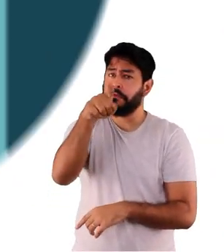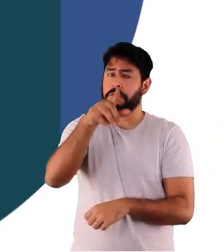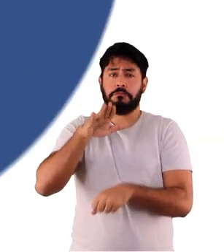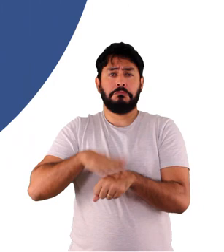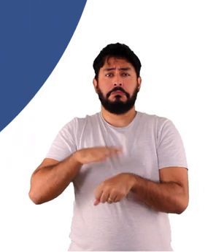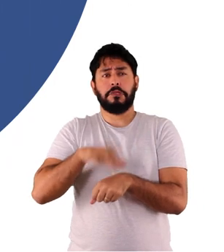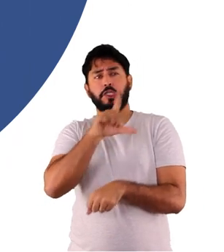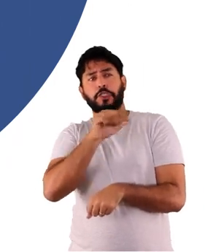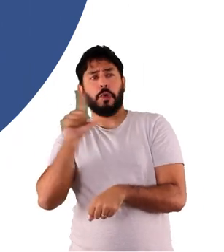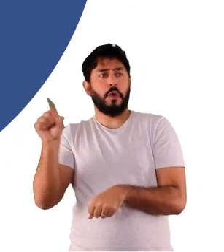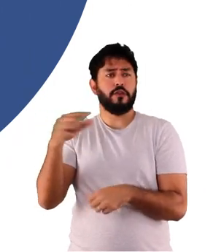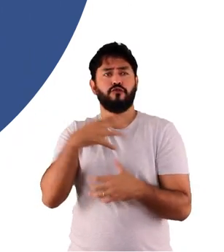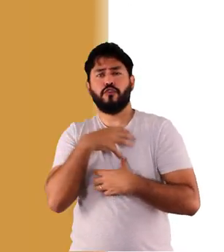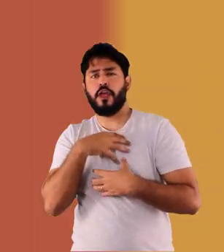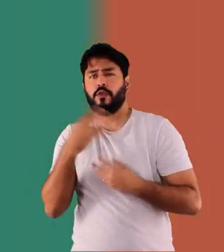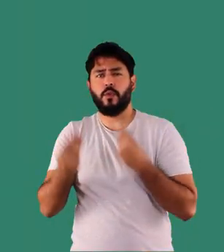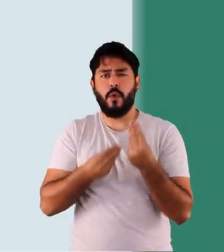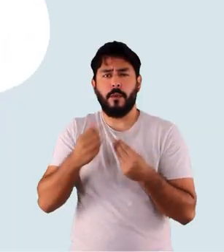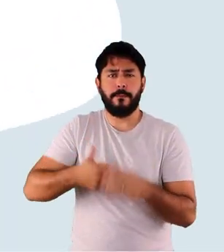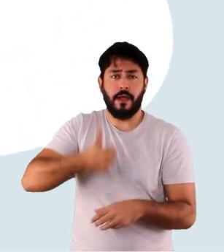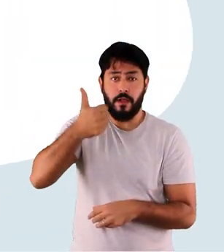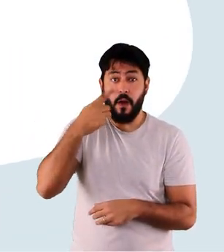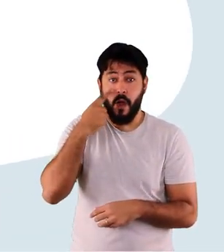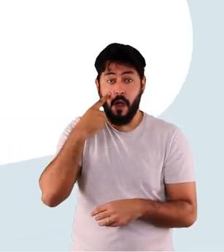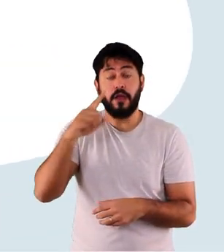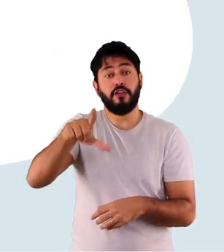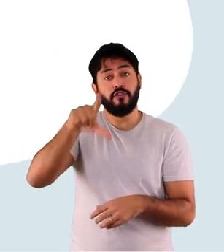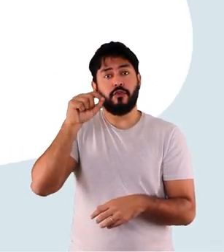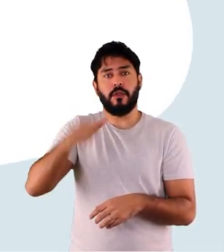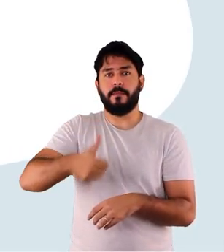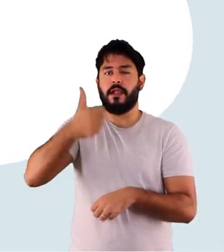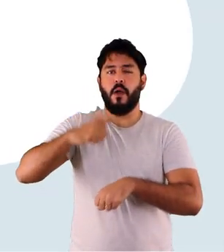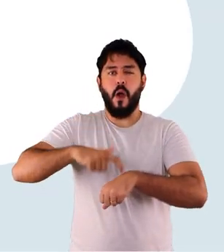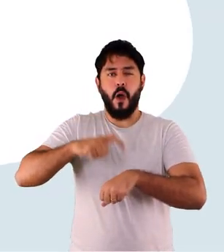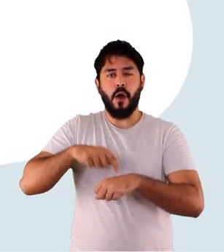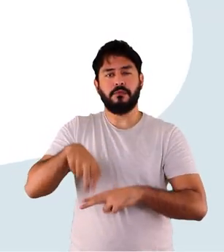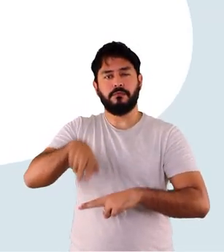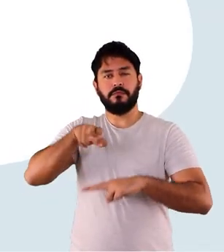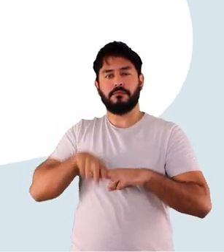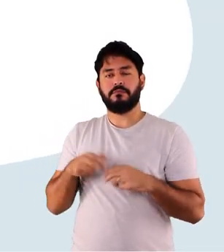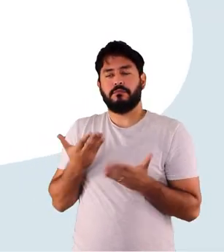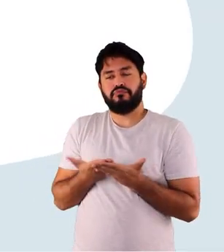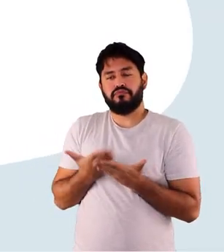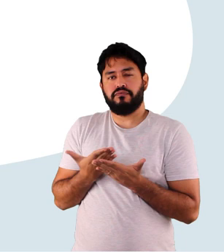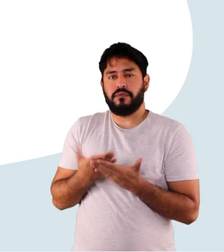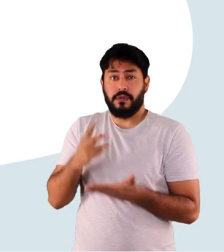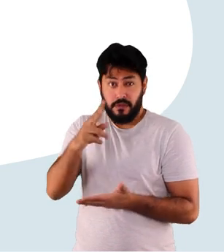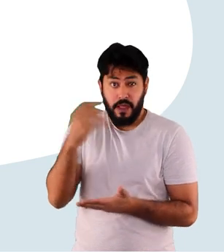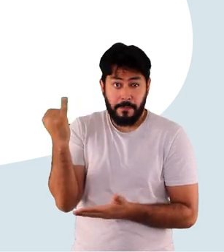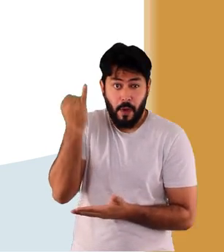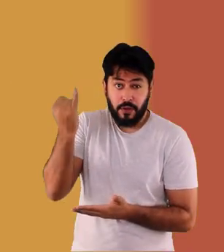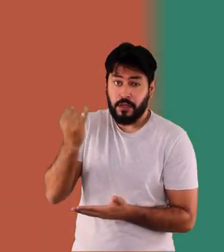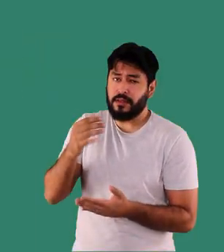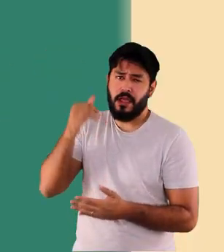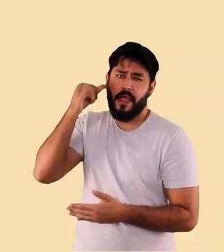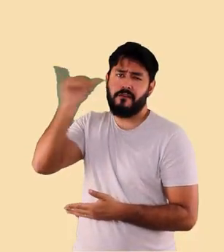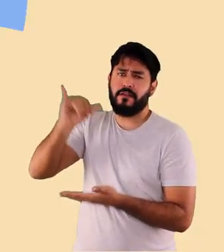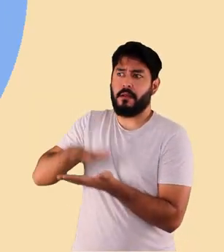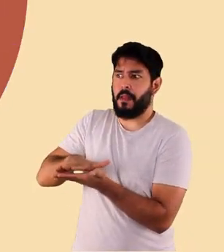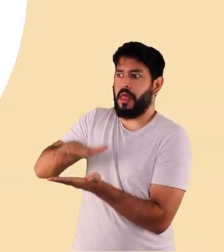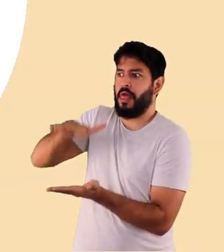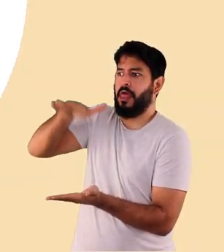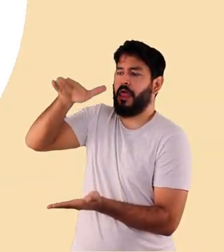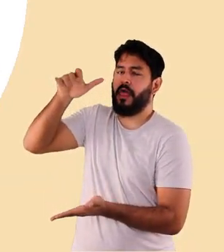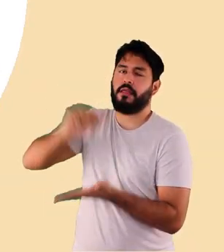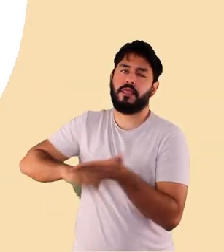aulas do modo mais conveniente para você. Escolha o melhor horário, mas é importante tomar cuidado para não deixar acumular as atividades.